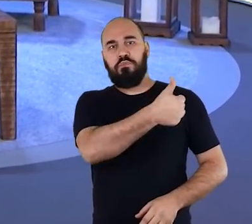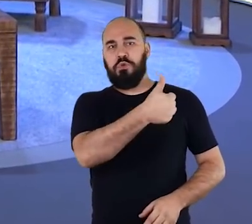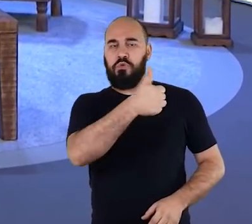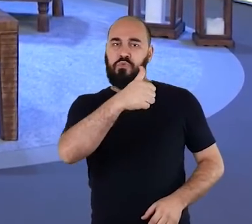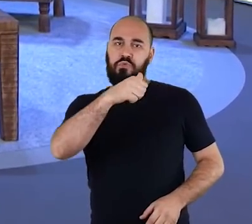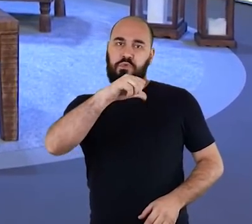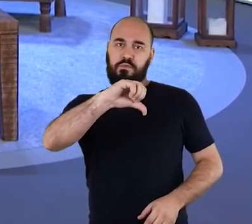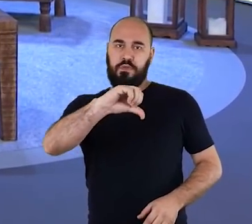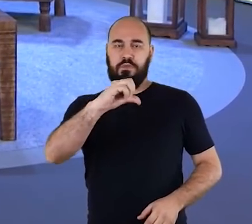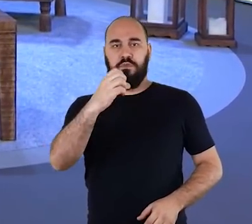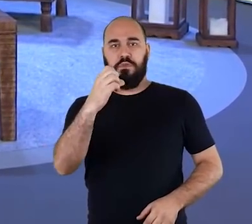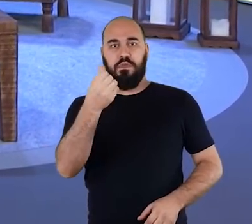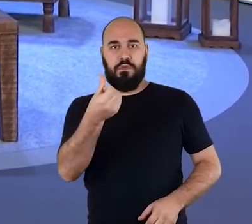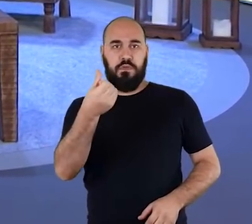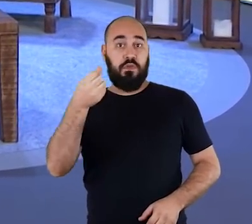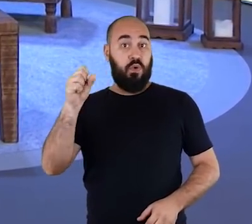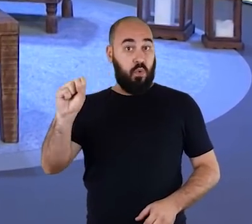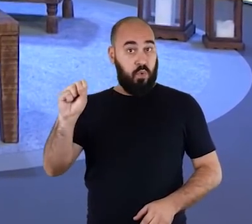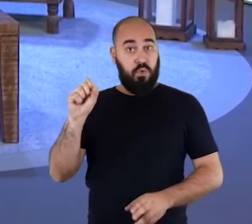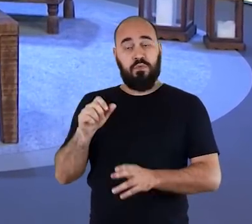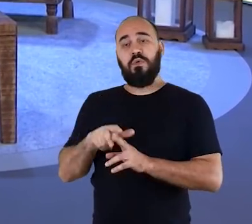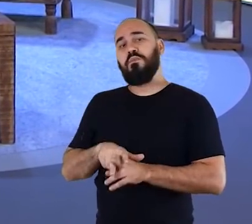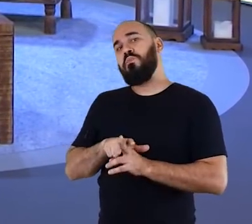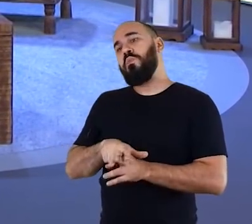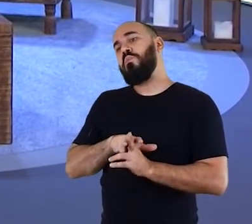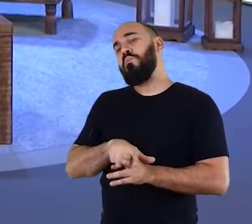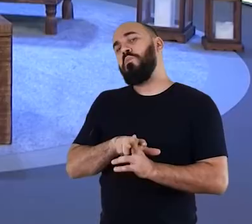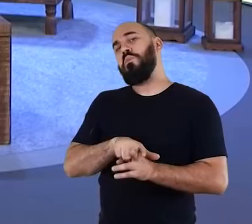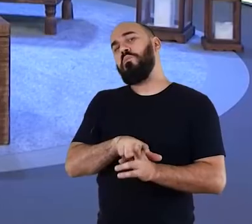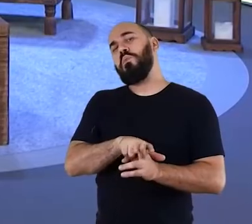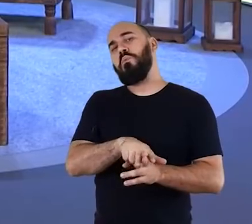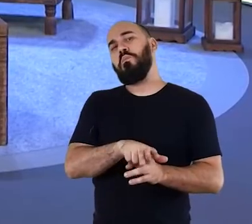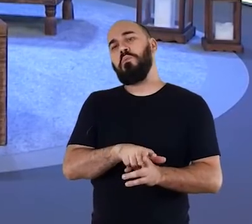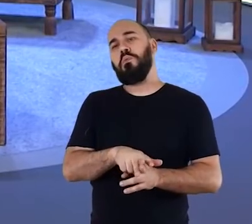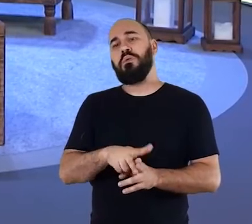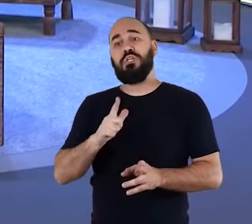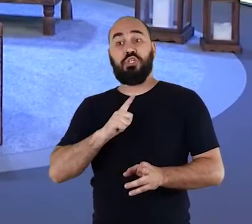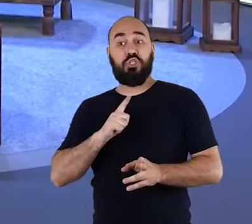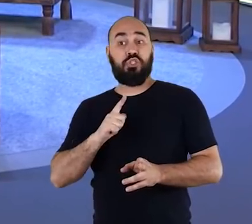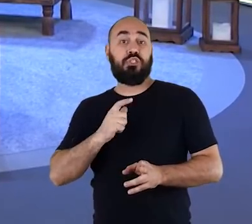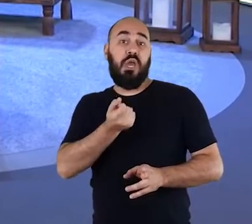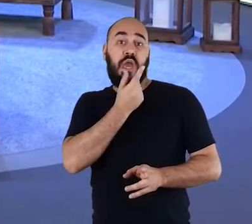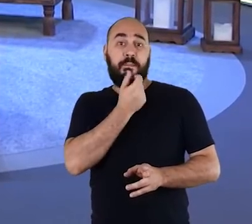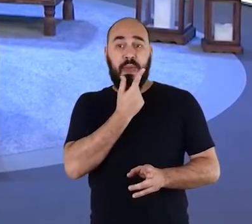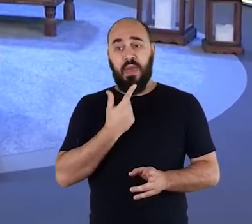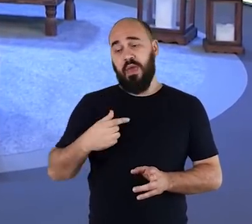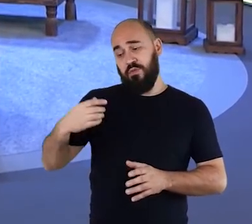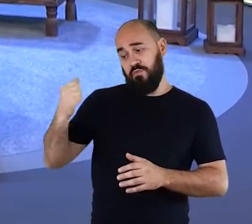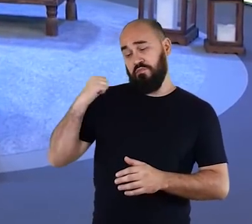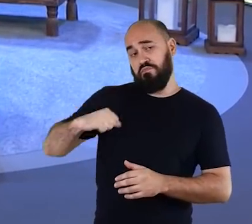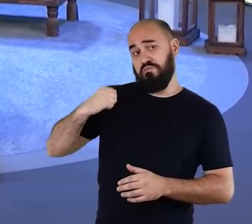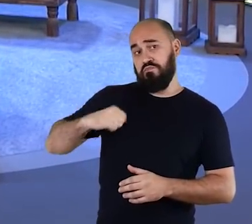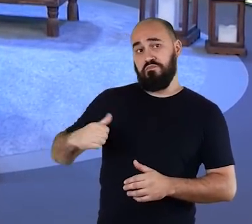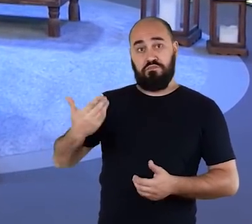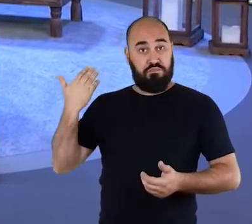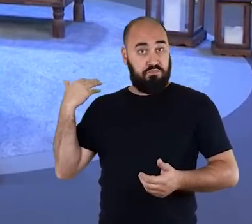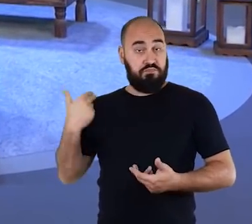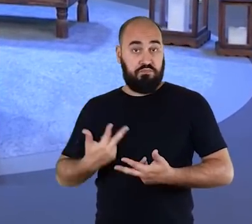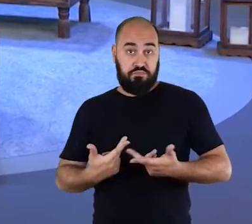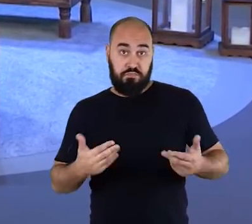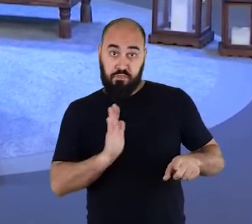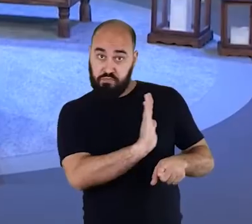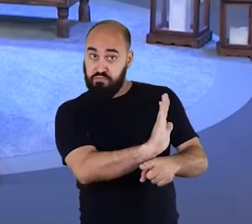Aslum, na Transjordânia. Ele estava carregando remédios. O domínio do governo turco naquela área, por aqueles dias, não era